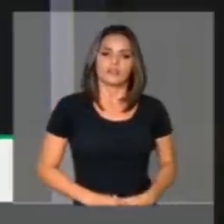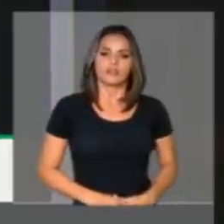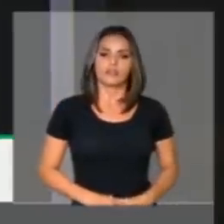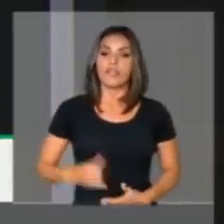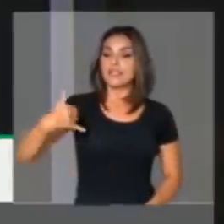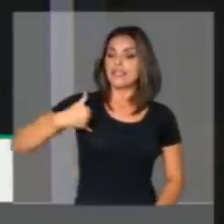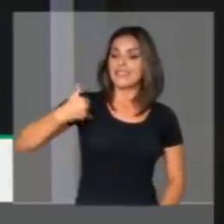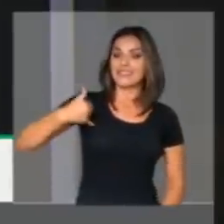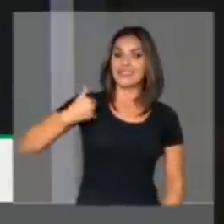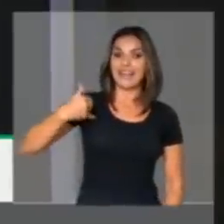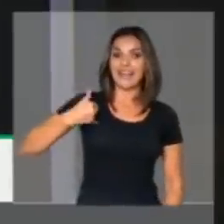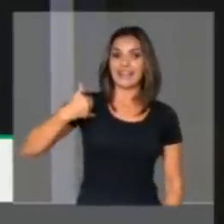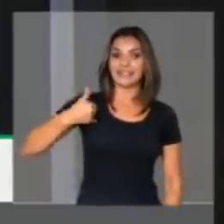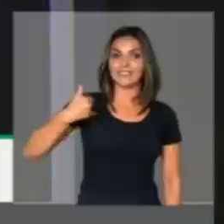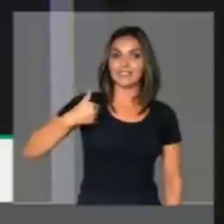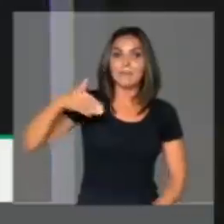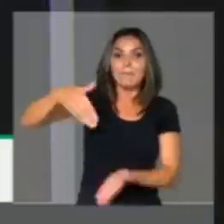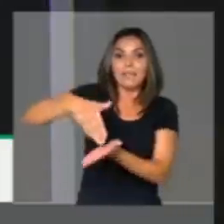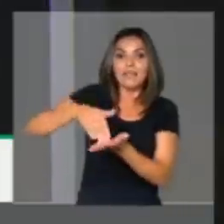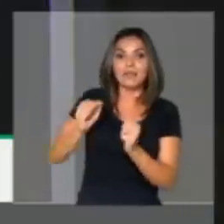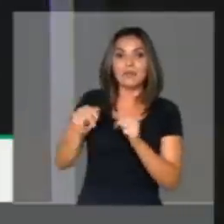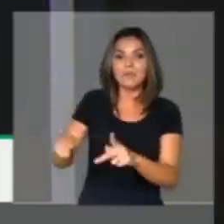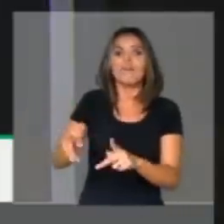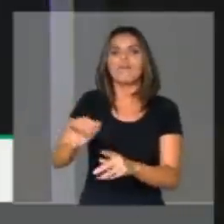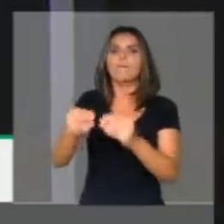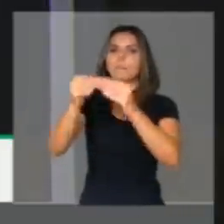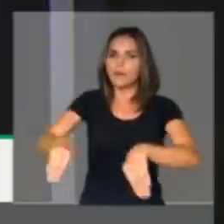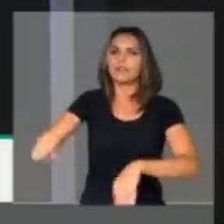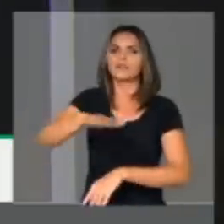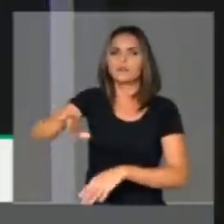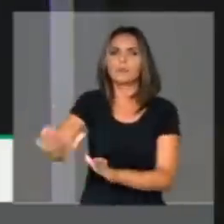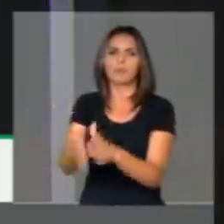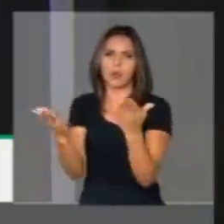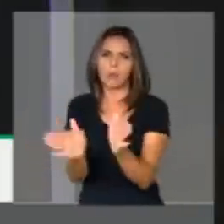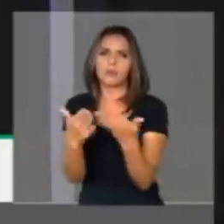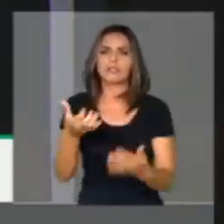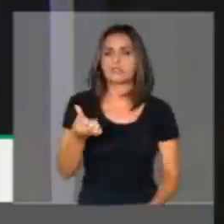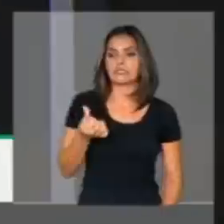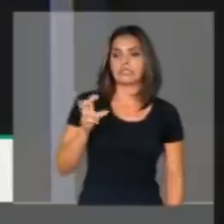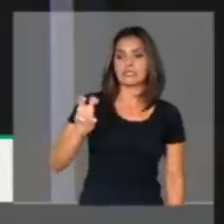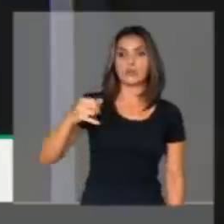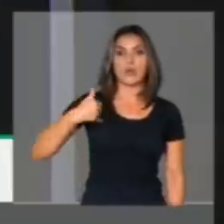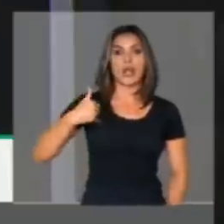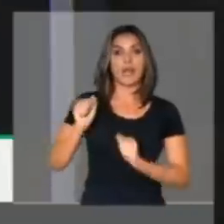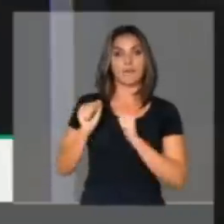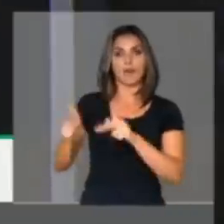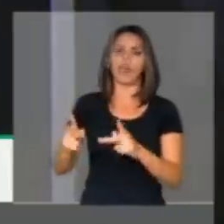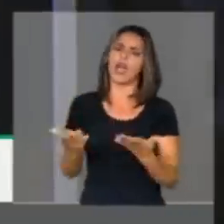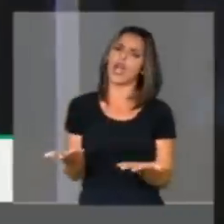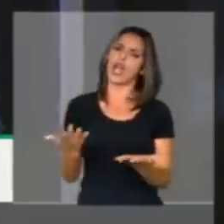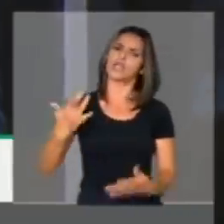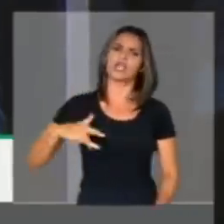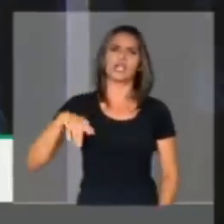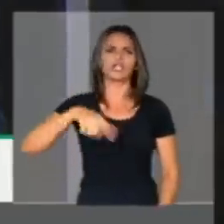a idade mínima prejudicaria principalmente os mais pobres, né? De que os tais 65 anos seria uma